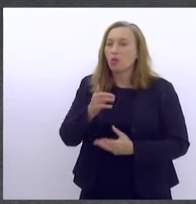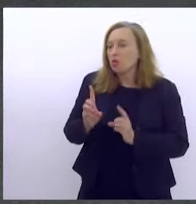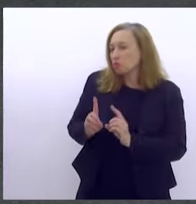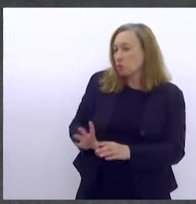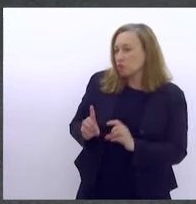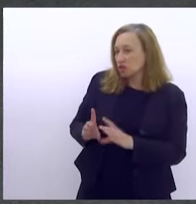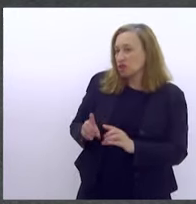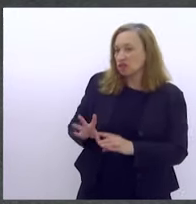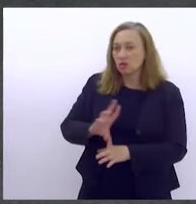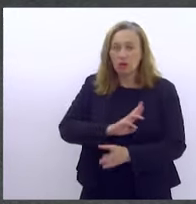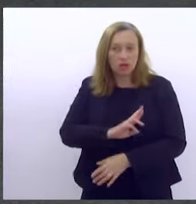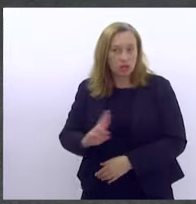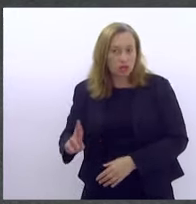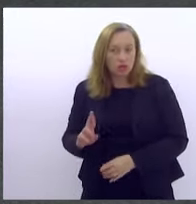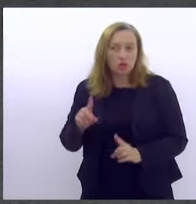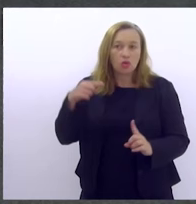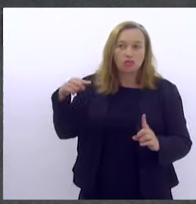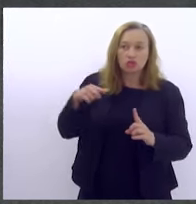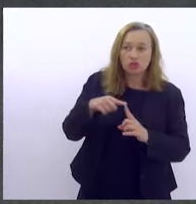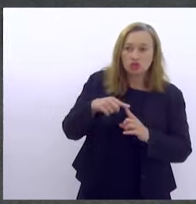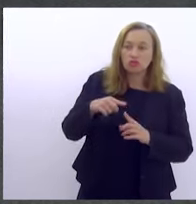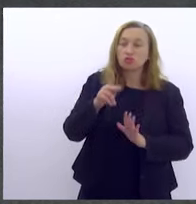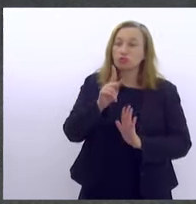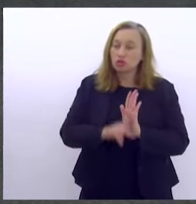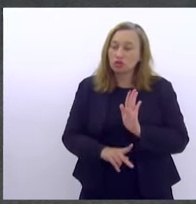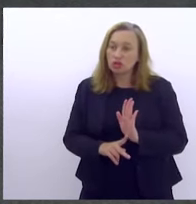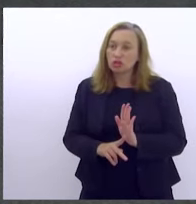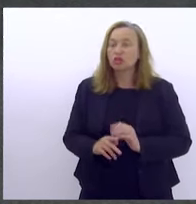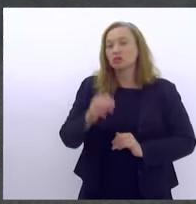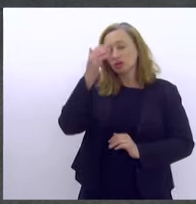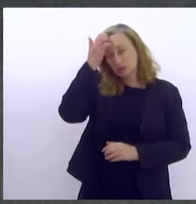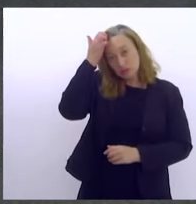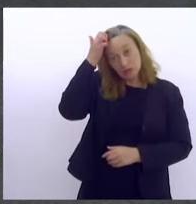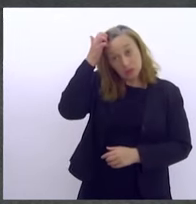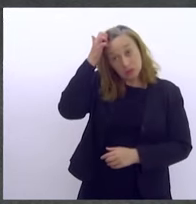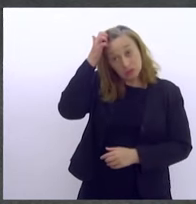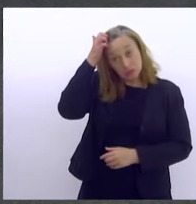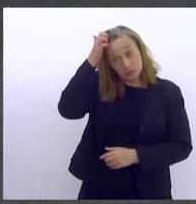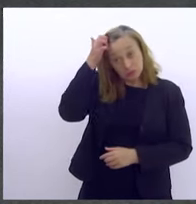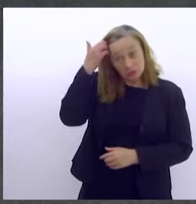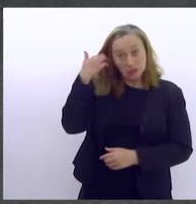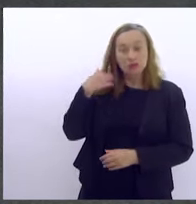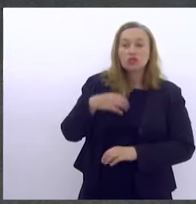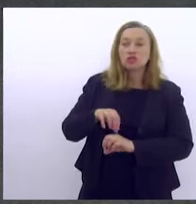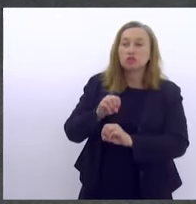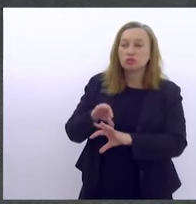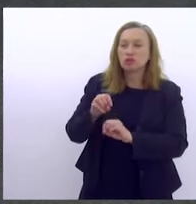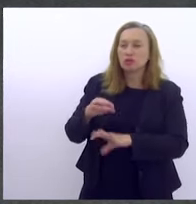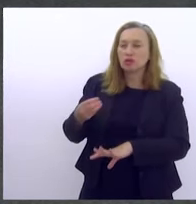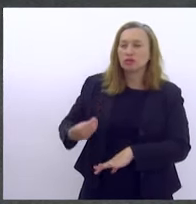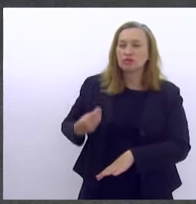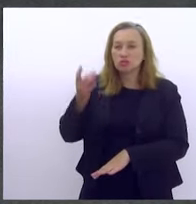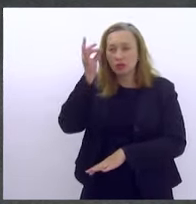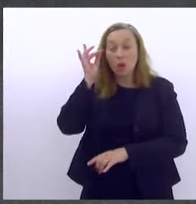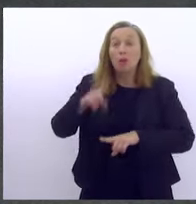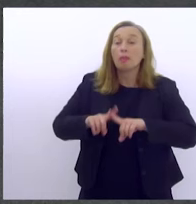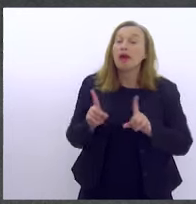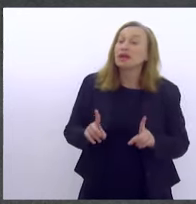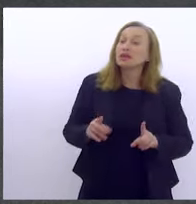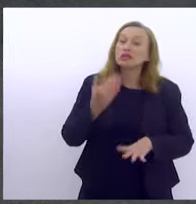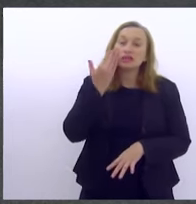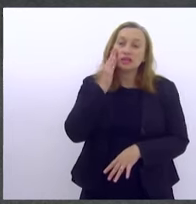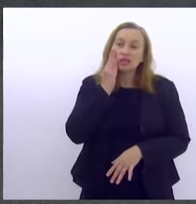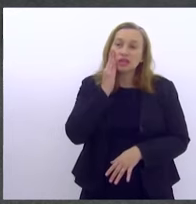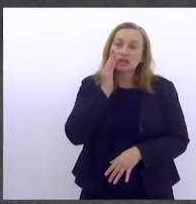doutrinação religiosa o objetivo do projeto, não é para que seja ensinado espiritualmente, mas para que a gente